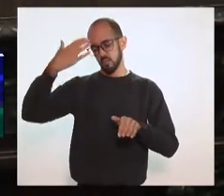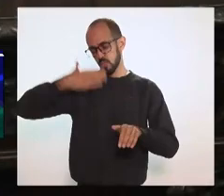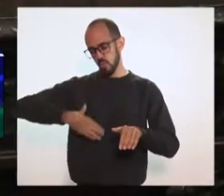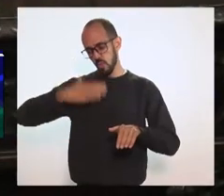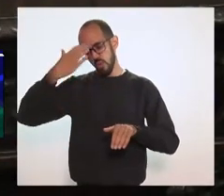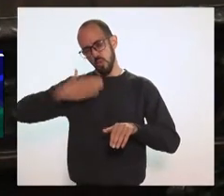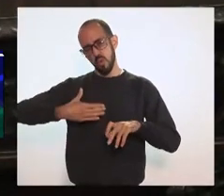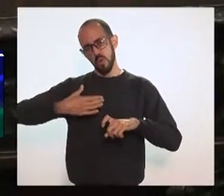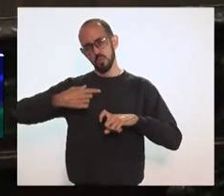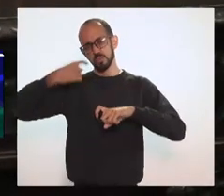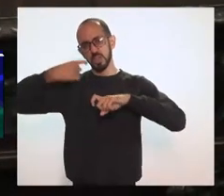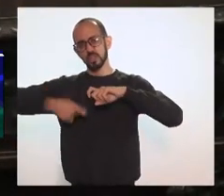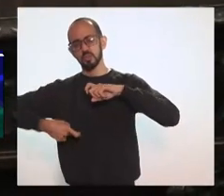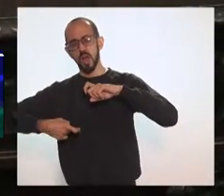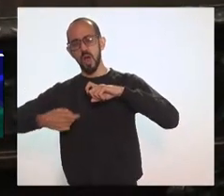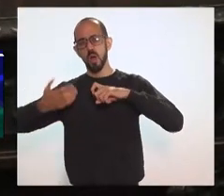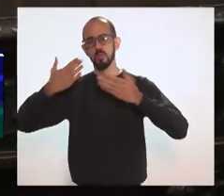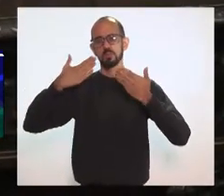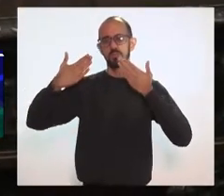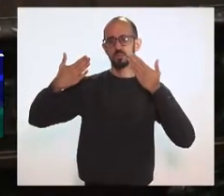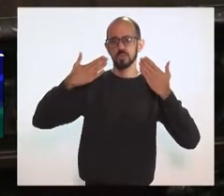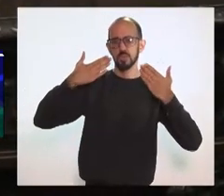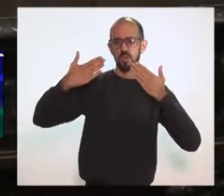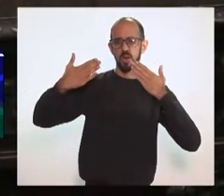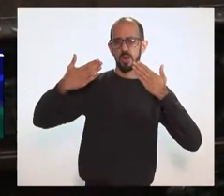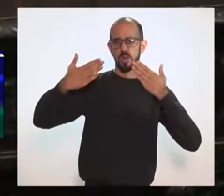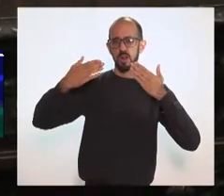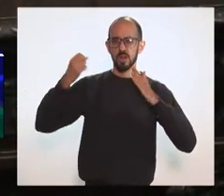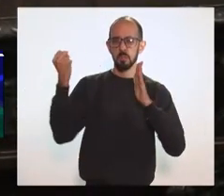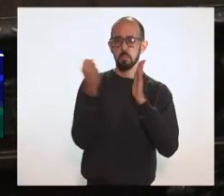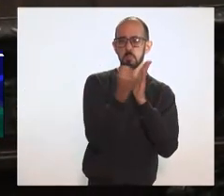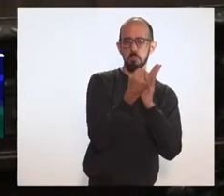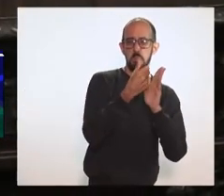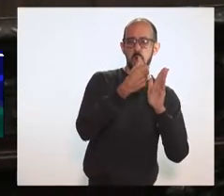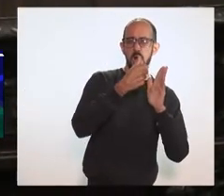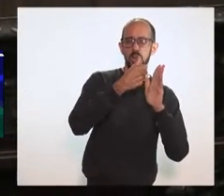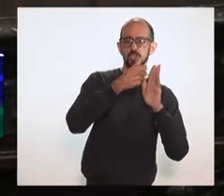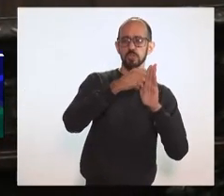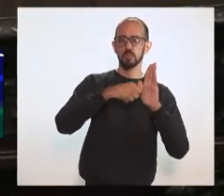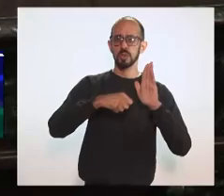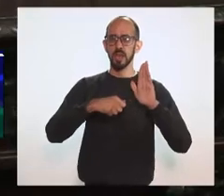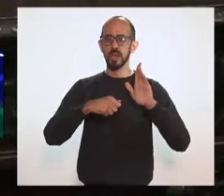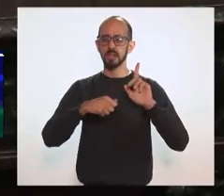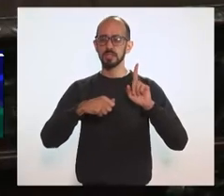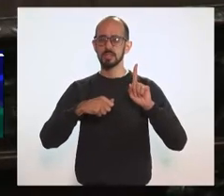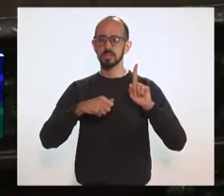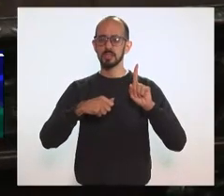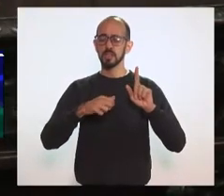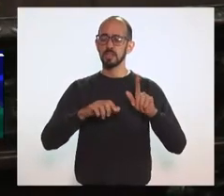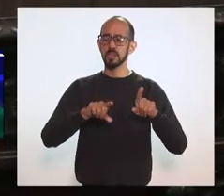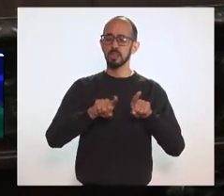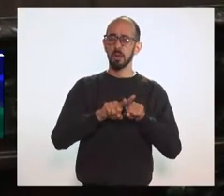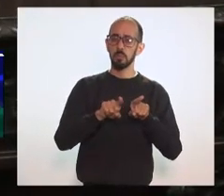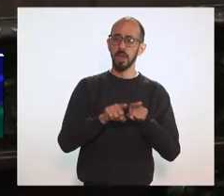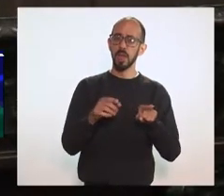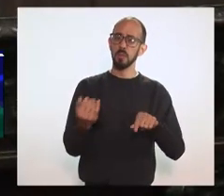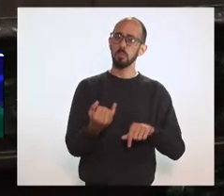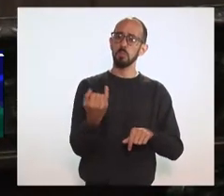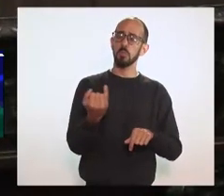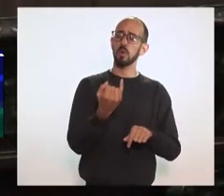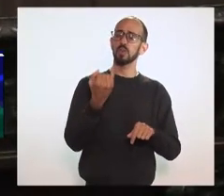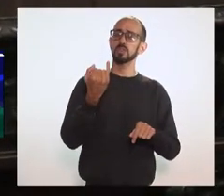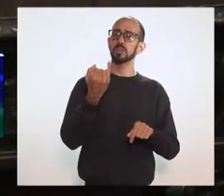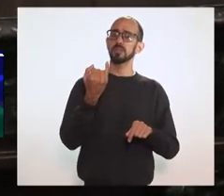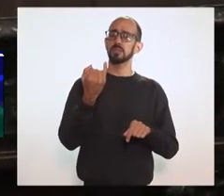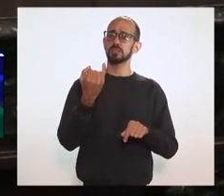sexual, violência psicológica, feminicídio. Por isso, muito importante garantir, na forma